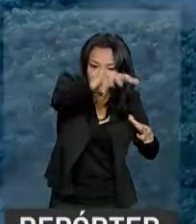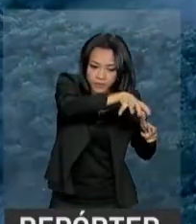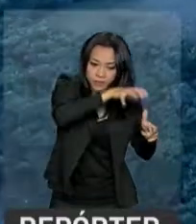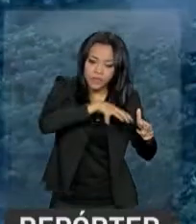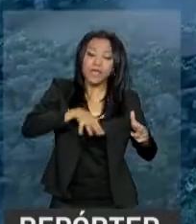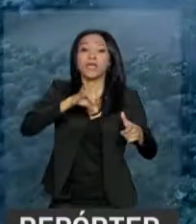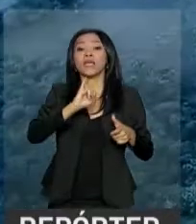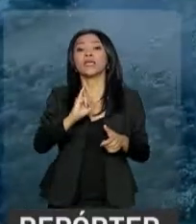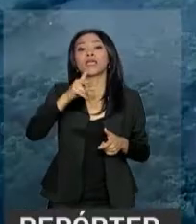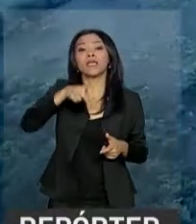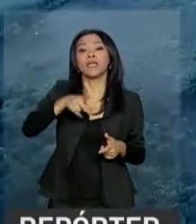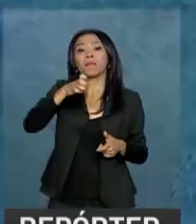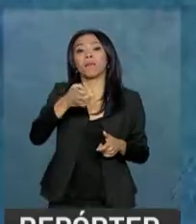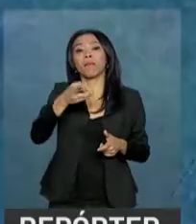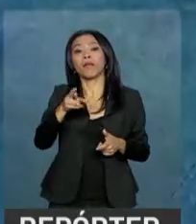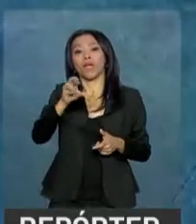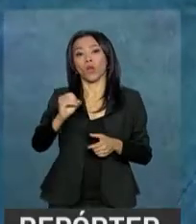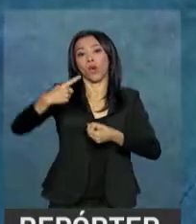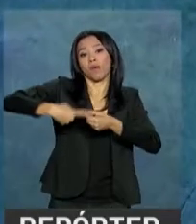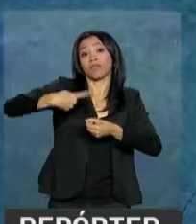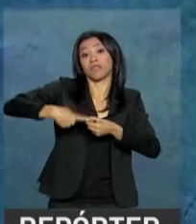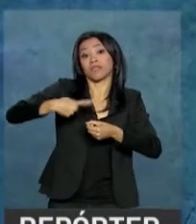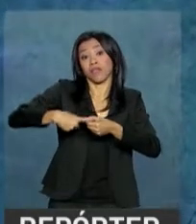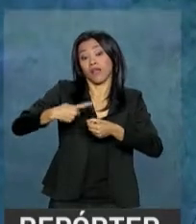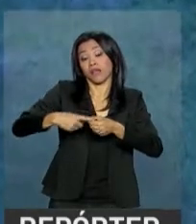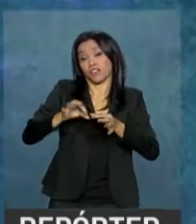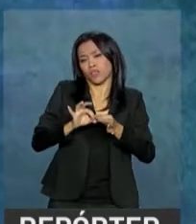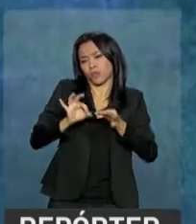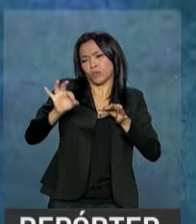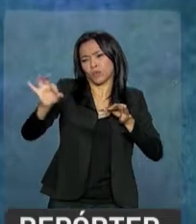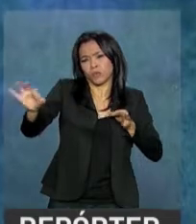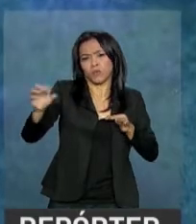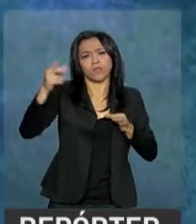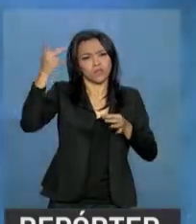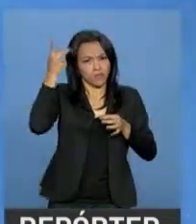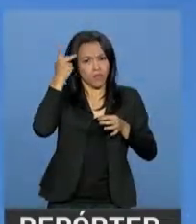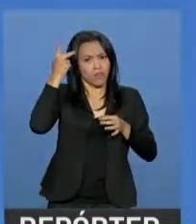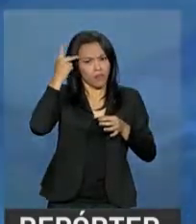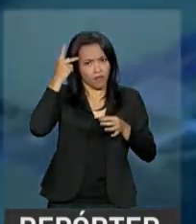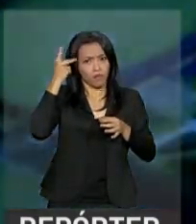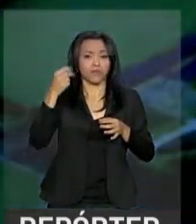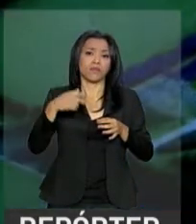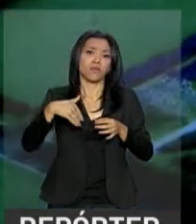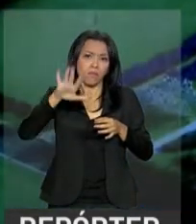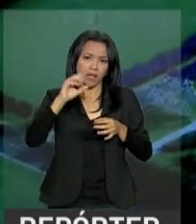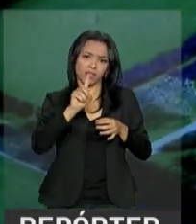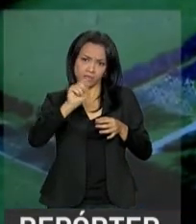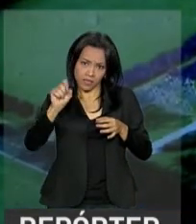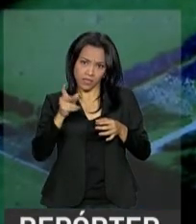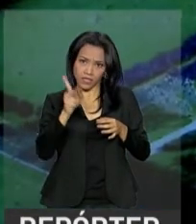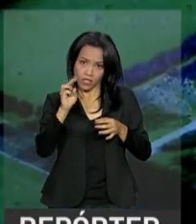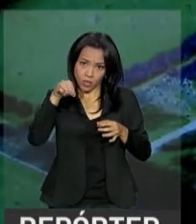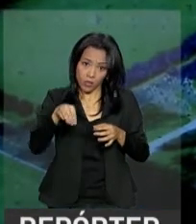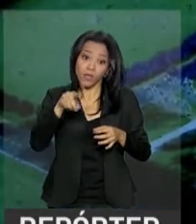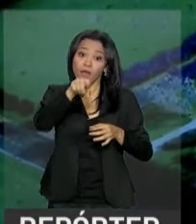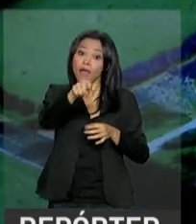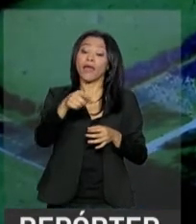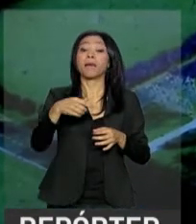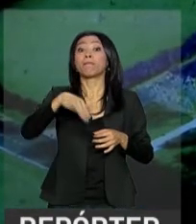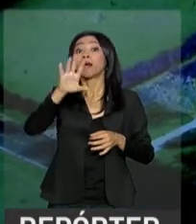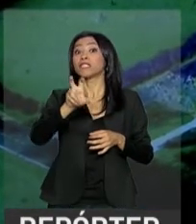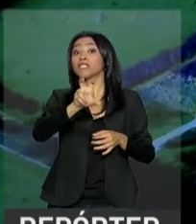cidade a cerca de 130 quilômetros de são paulo o custo total do pará o teto é de 500 milhões de dólares